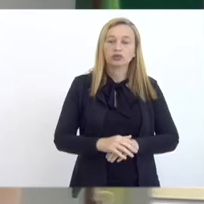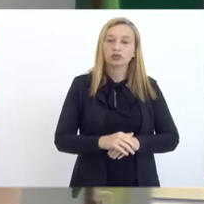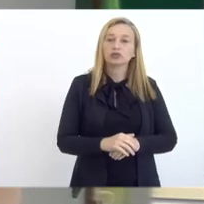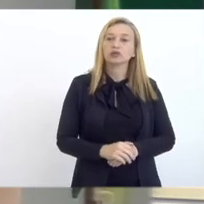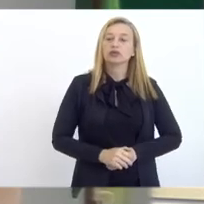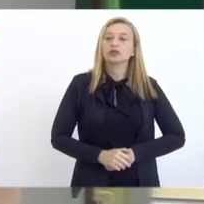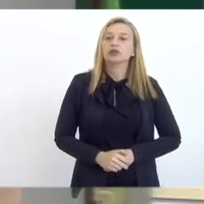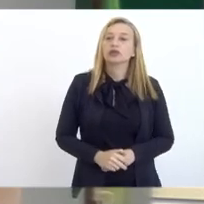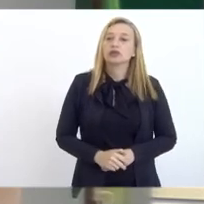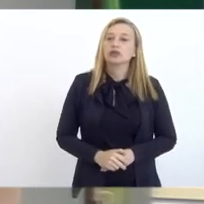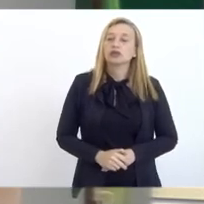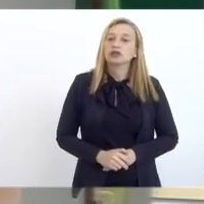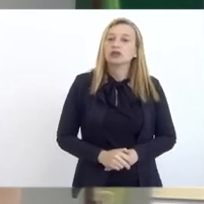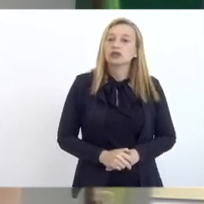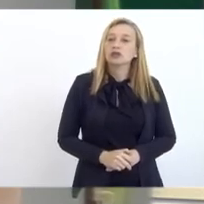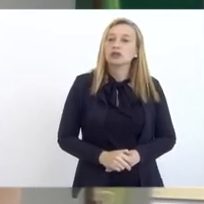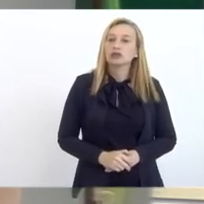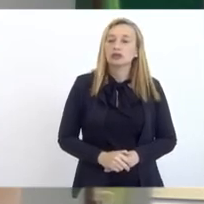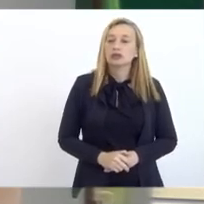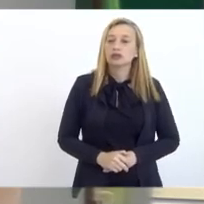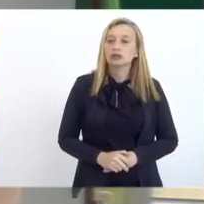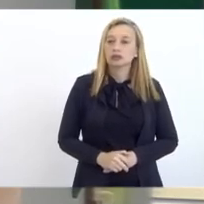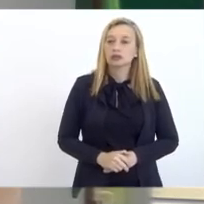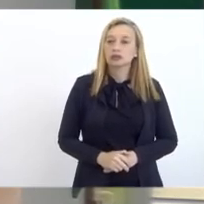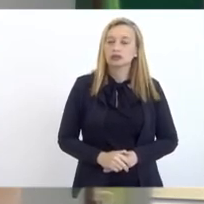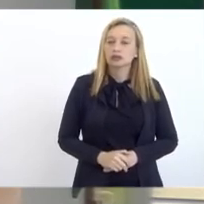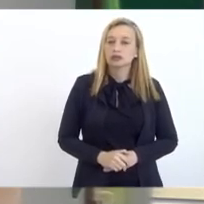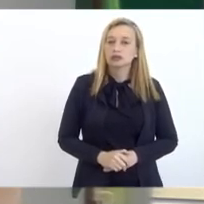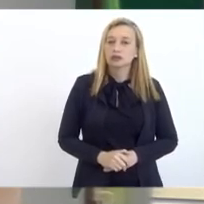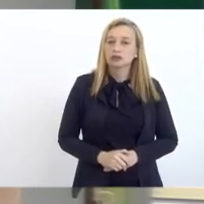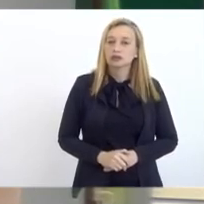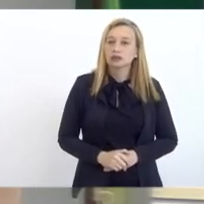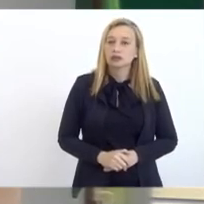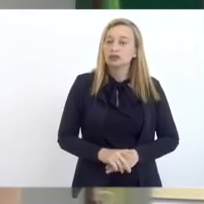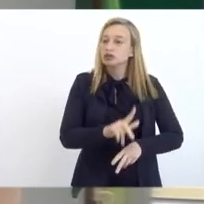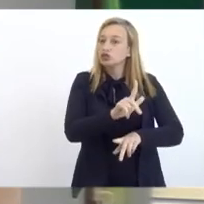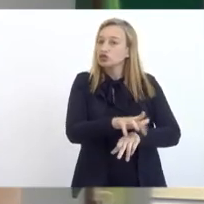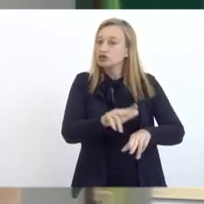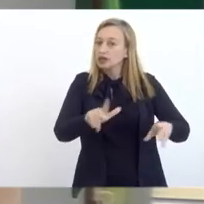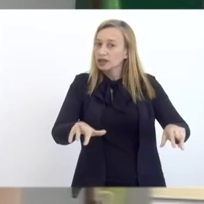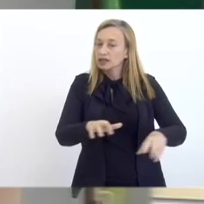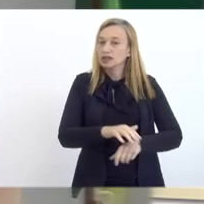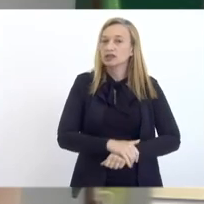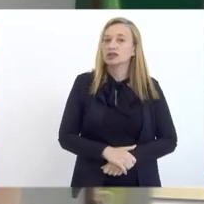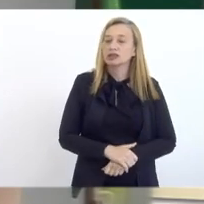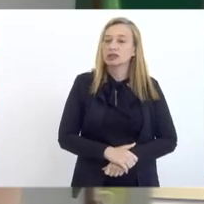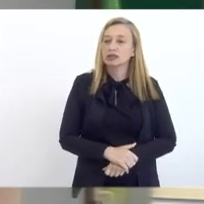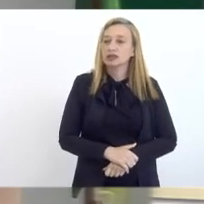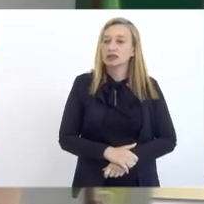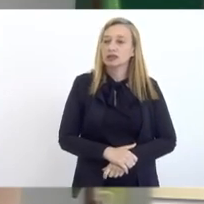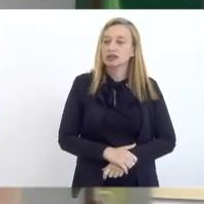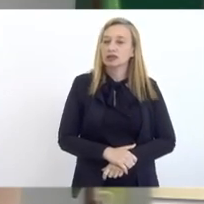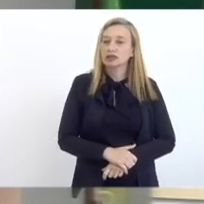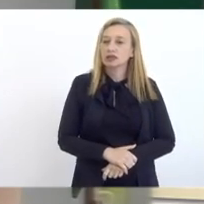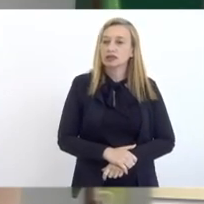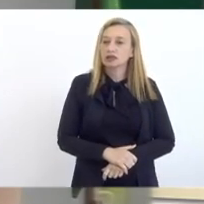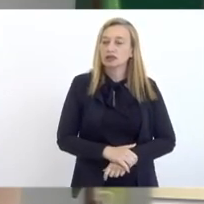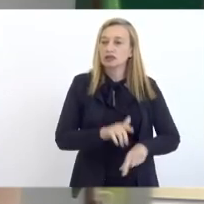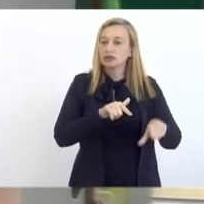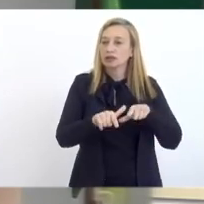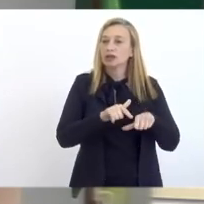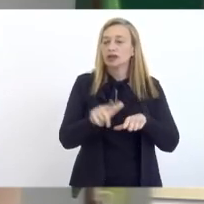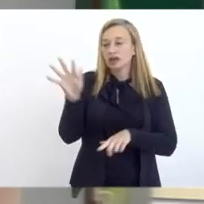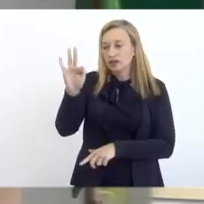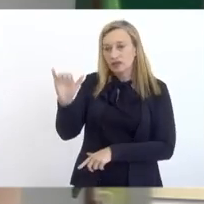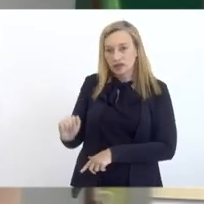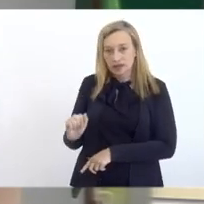apresentação, é se nas diversas entregas que a Fazenda